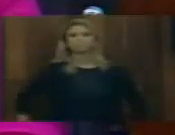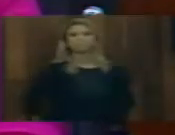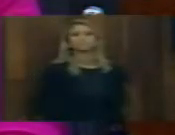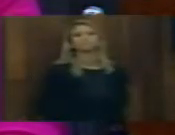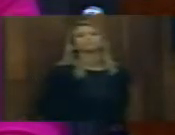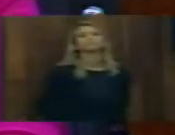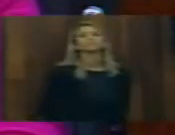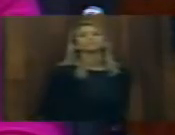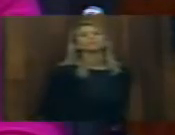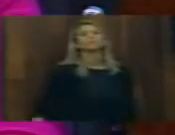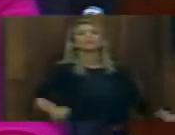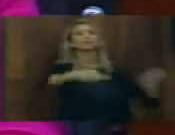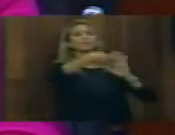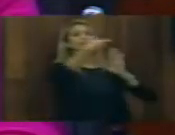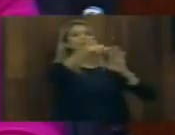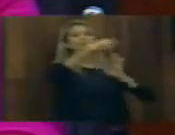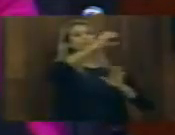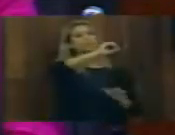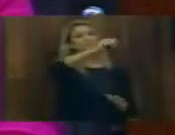Requerimento